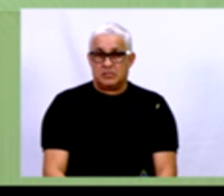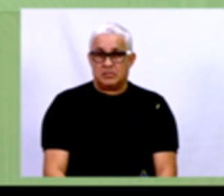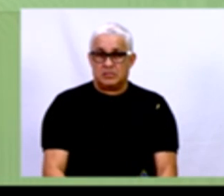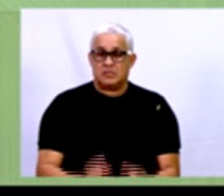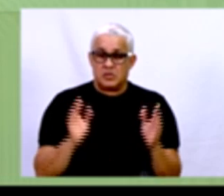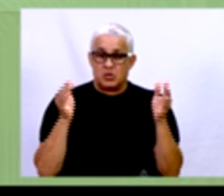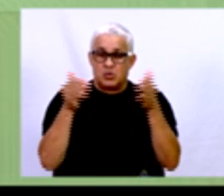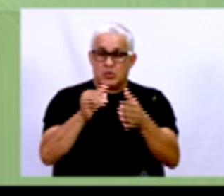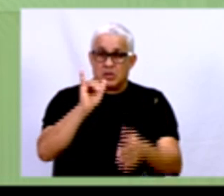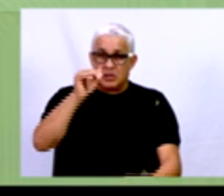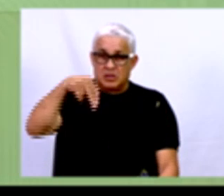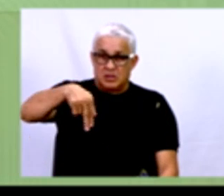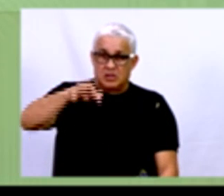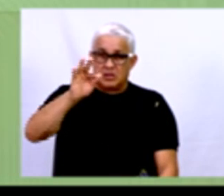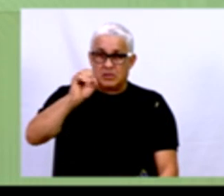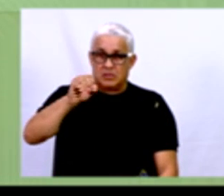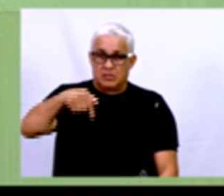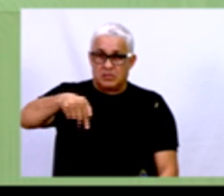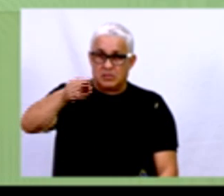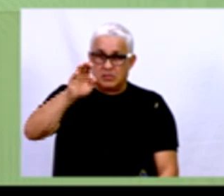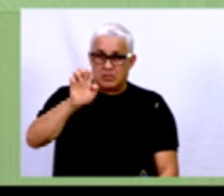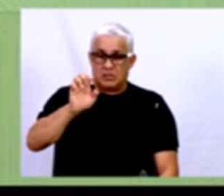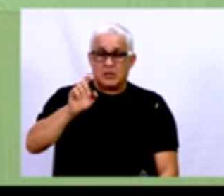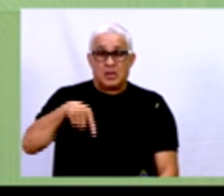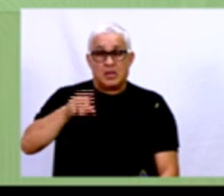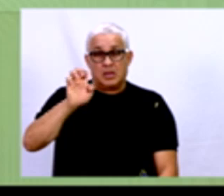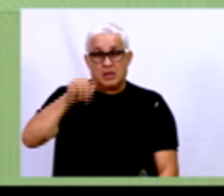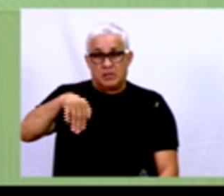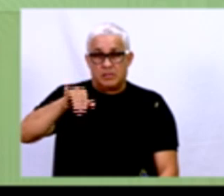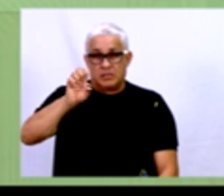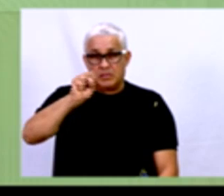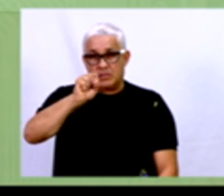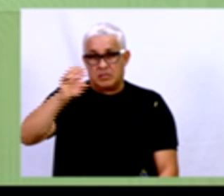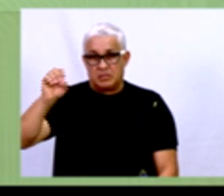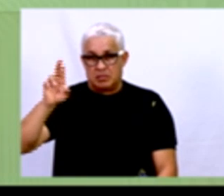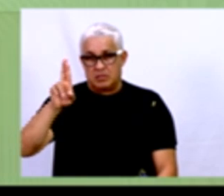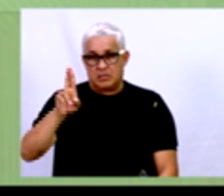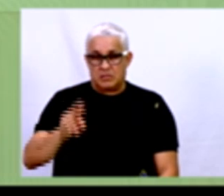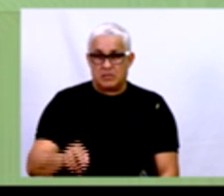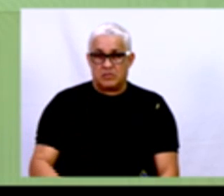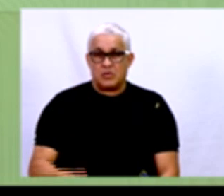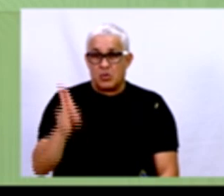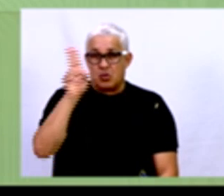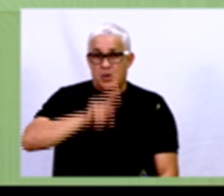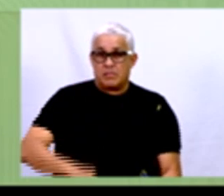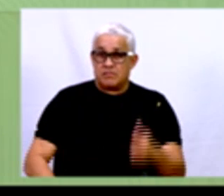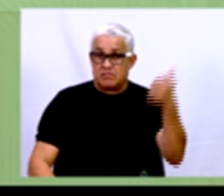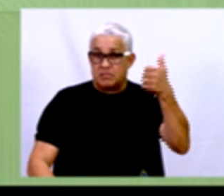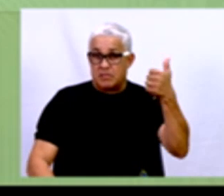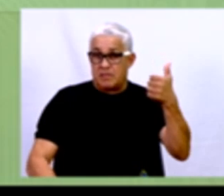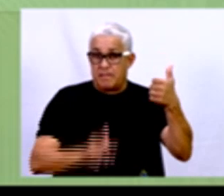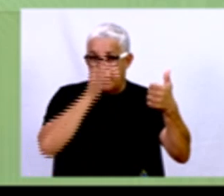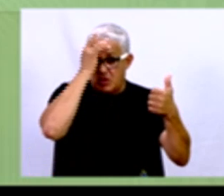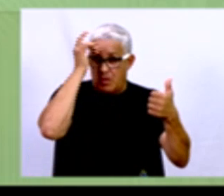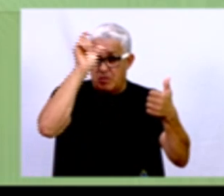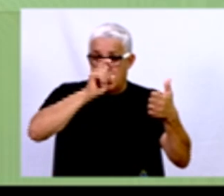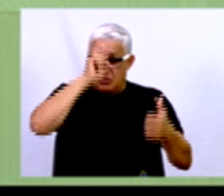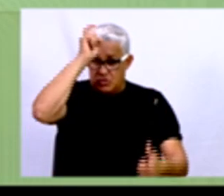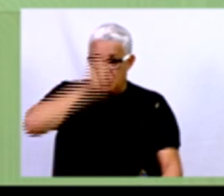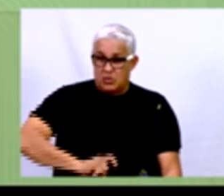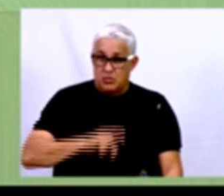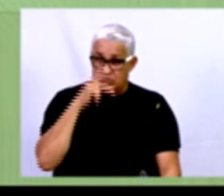enfoque está sendo dado em quem? No emissor. Vejam aí o uso da primeira pessoa. Sou sua, né?